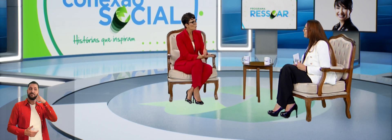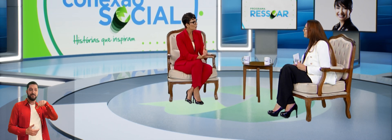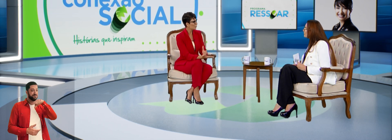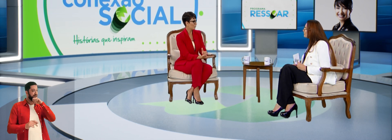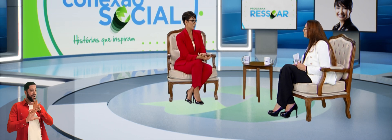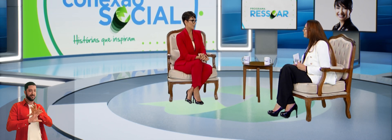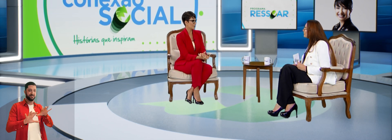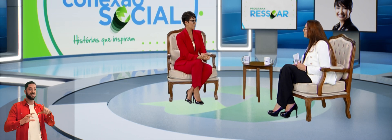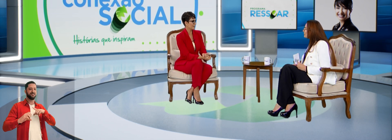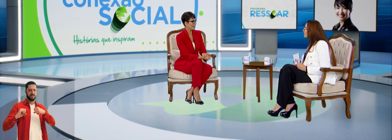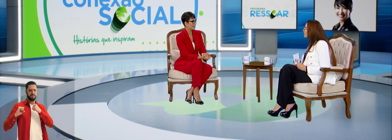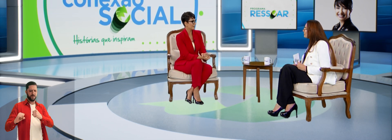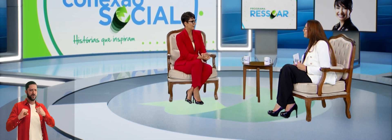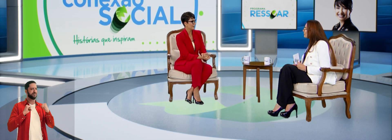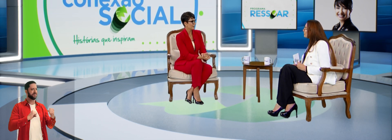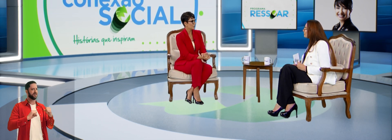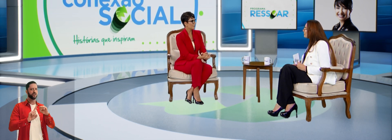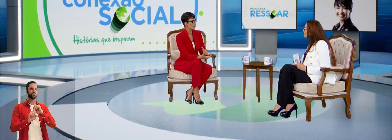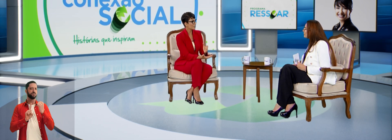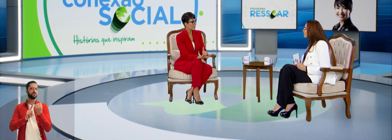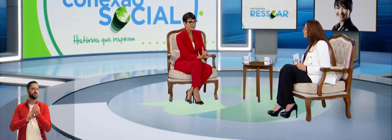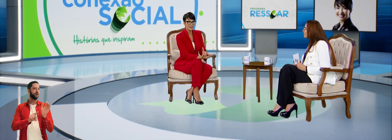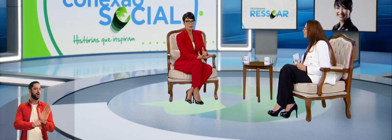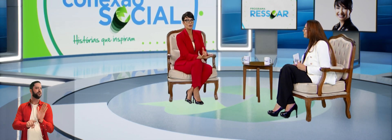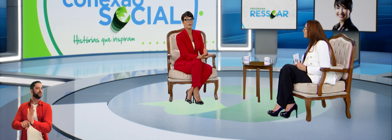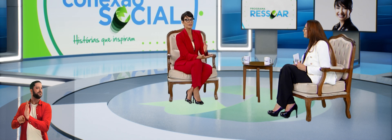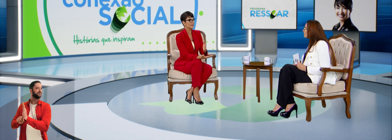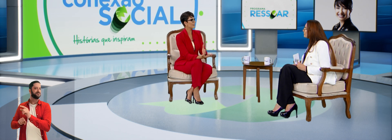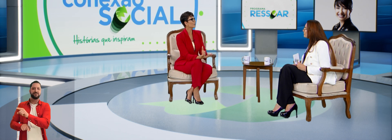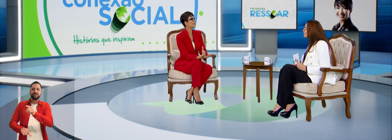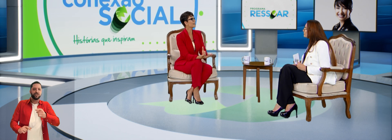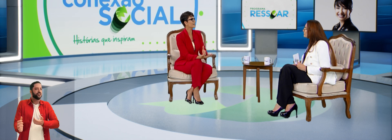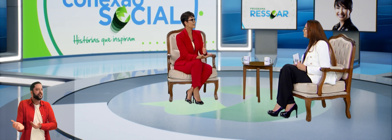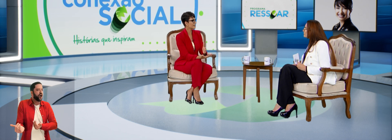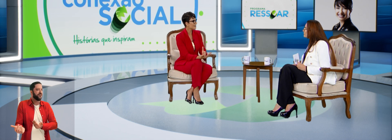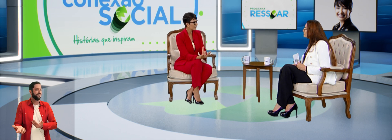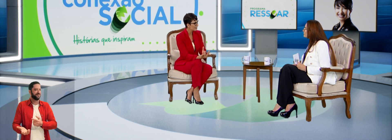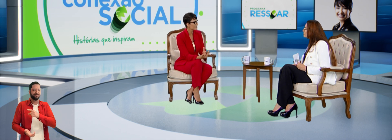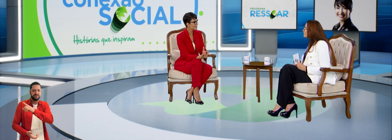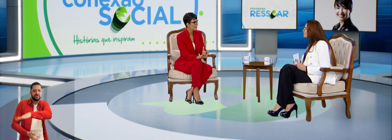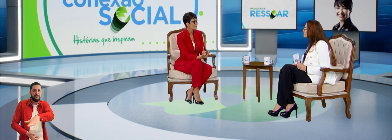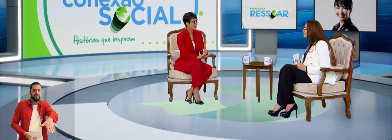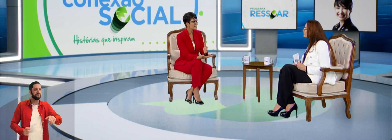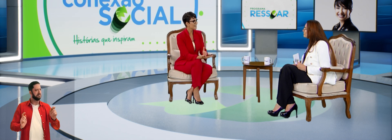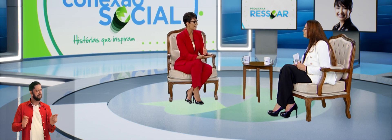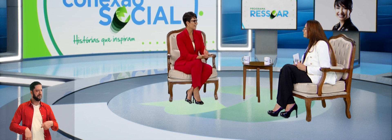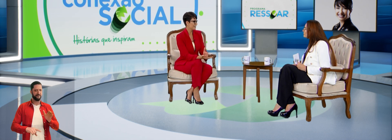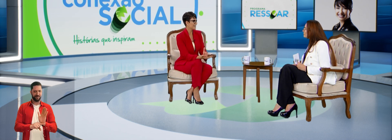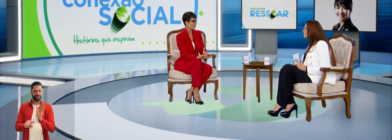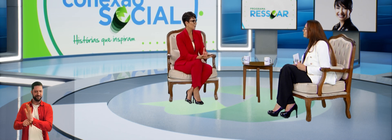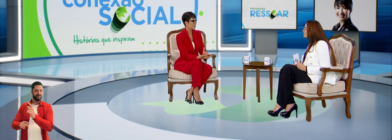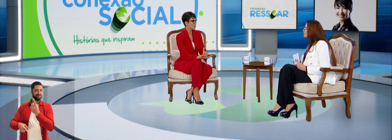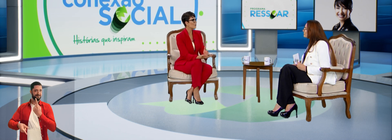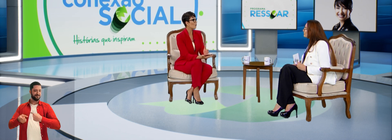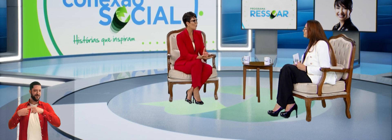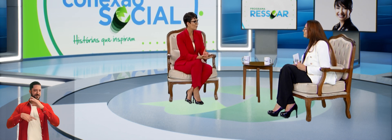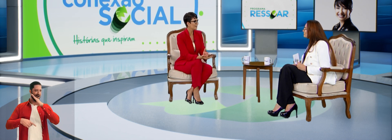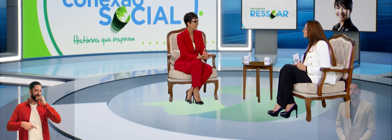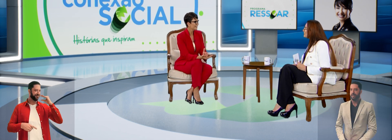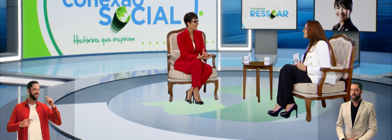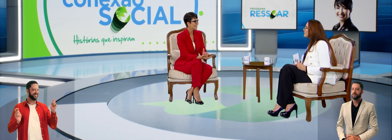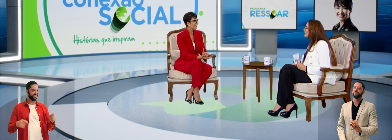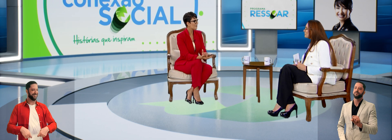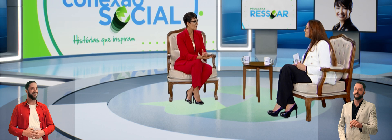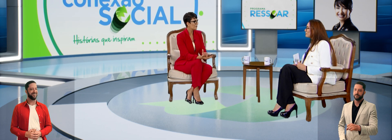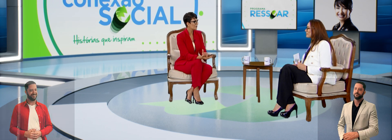papel muito forte na sociedade, de forjar esses jovens, esses adolescentes, essas crianças a serem grandes adultos. E como,